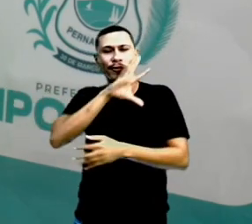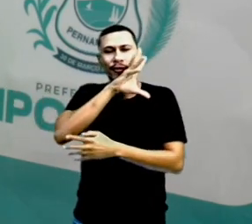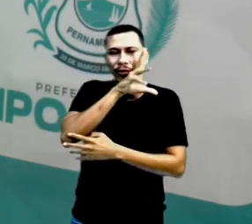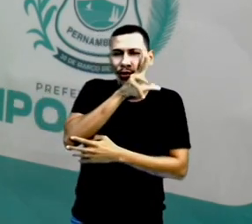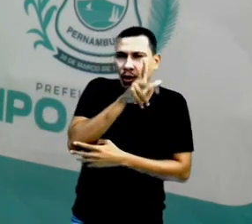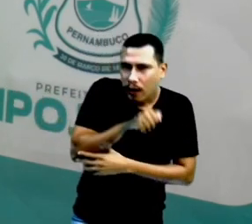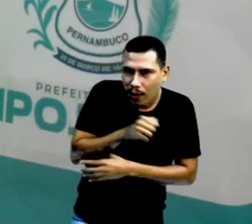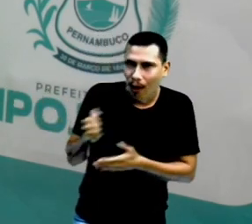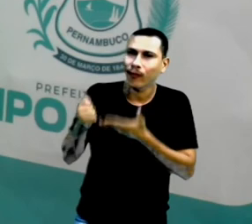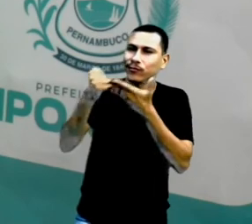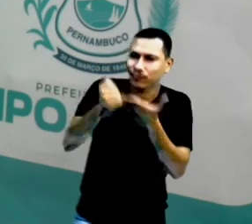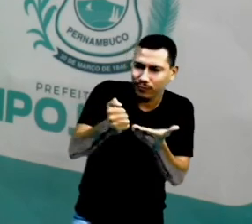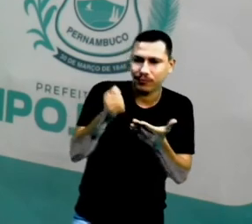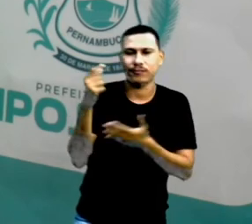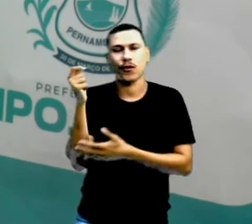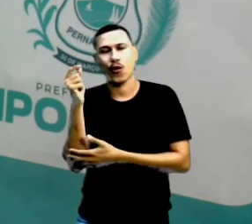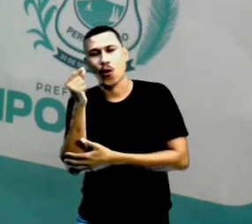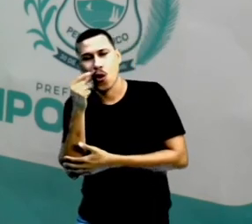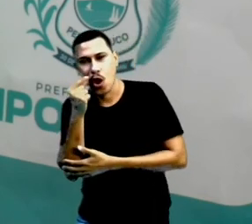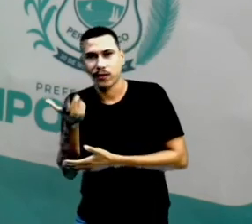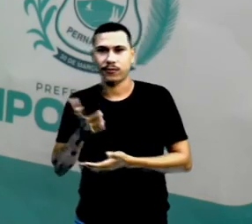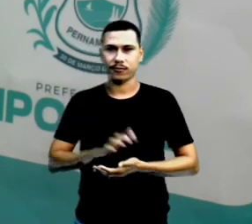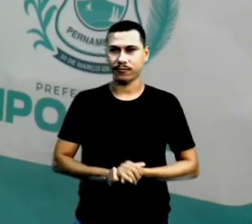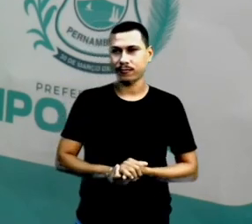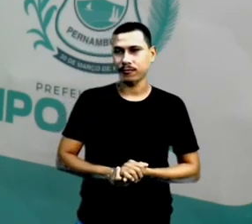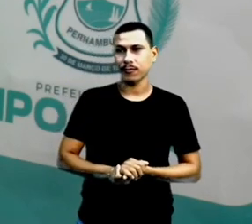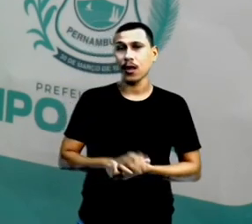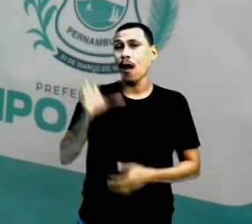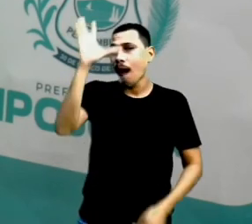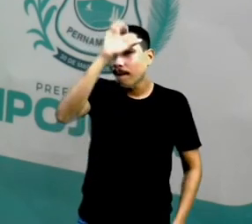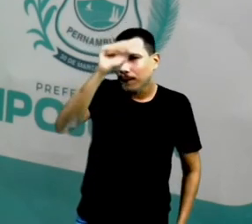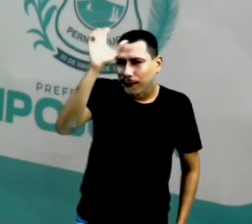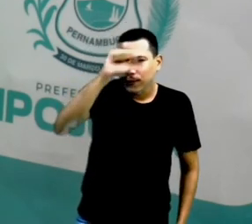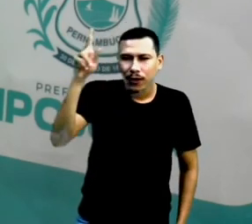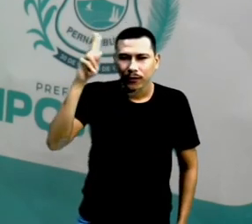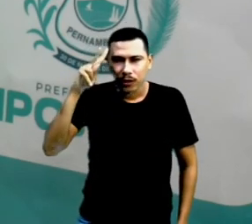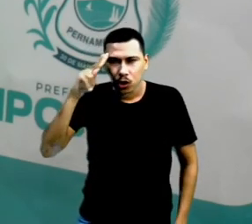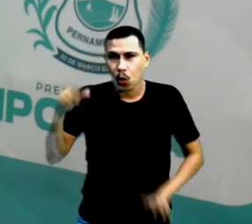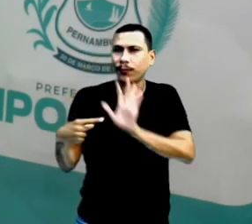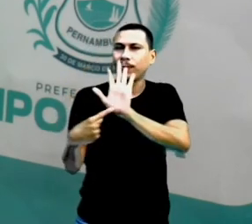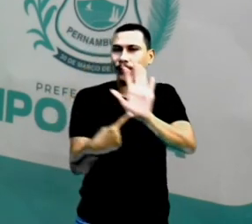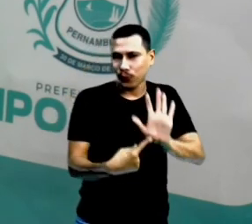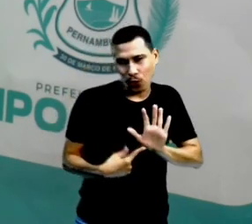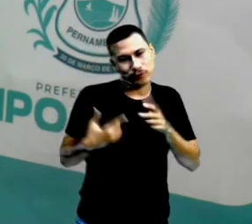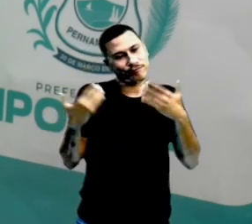pelo leão. E como a moral da história já nos ensinou,